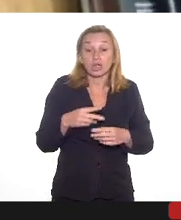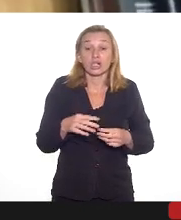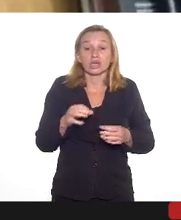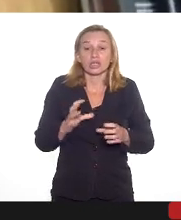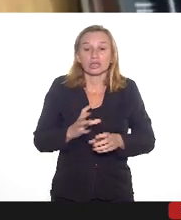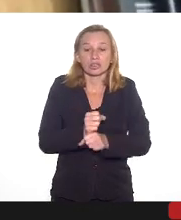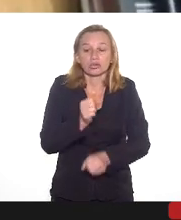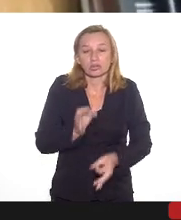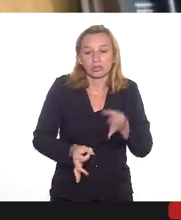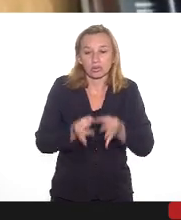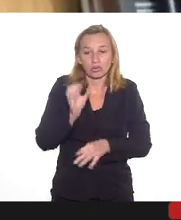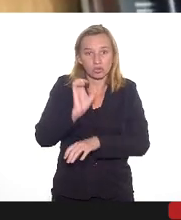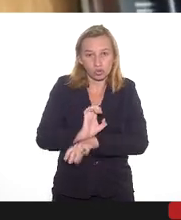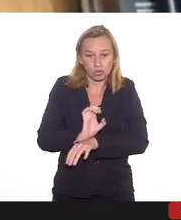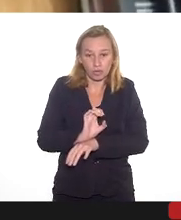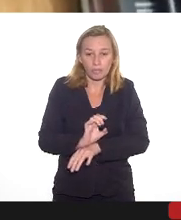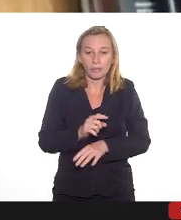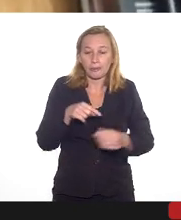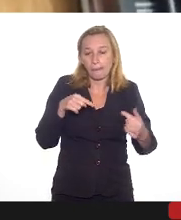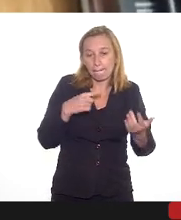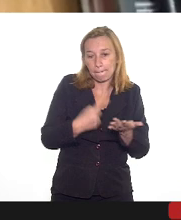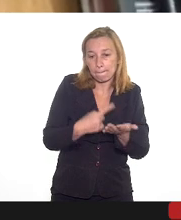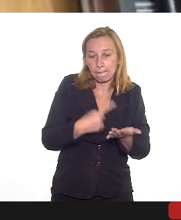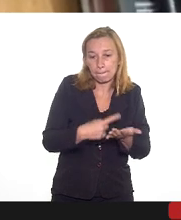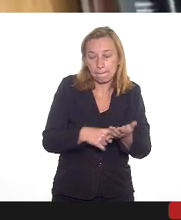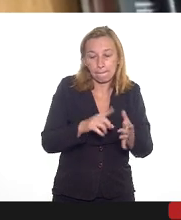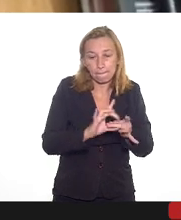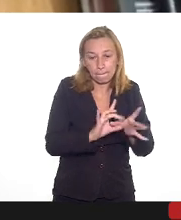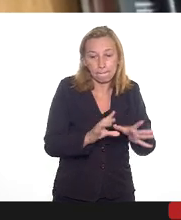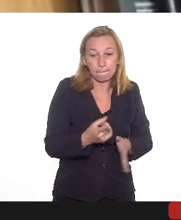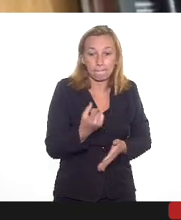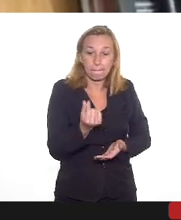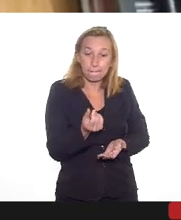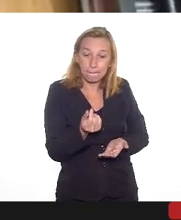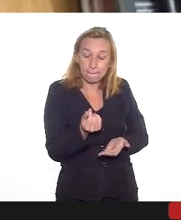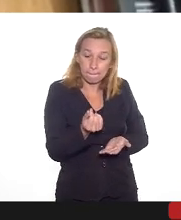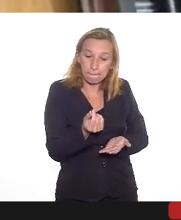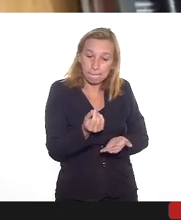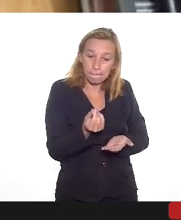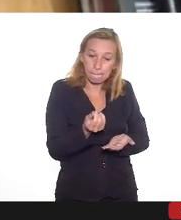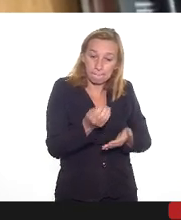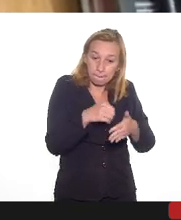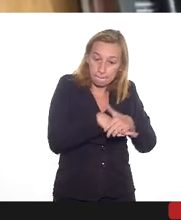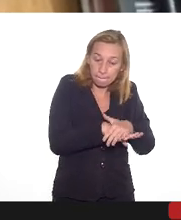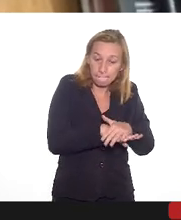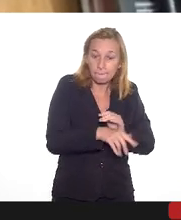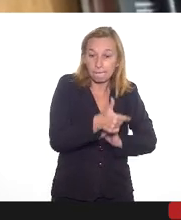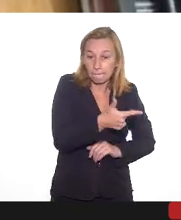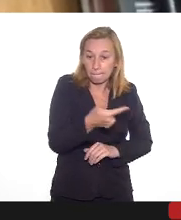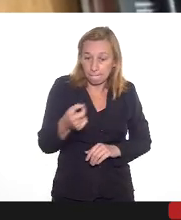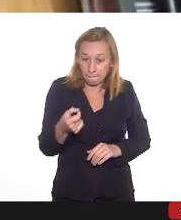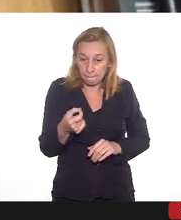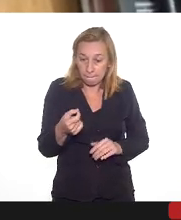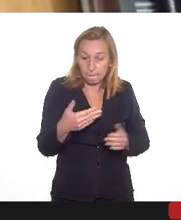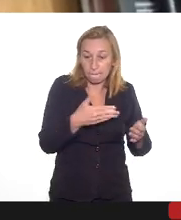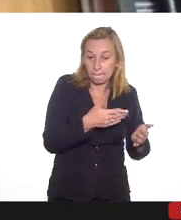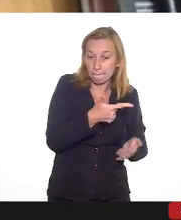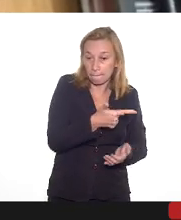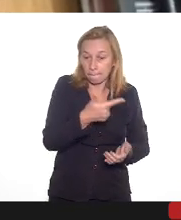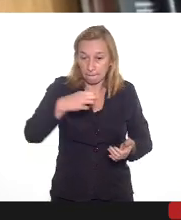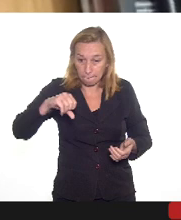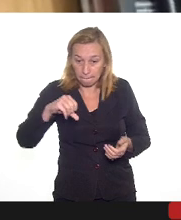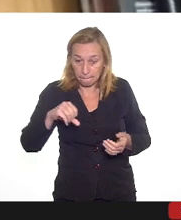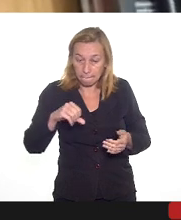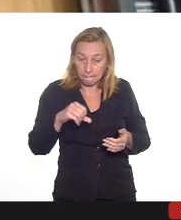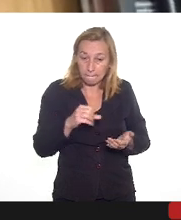Estado. E esse acordo vai permitir com que essas sobras orçamentárias de 2020 e de 2019